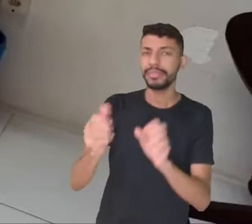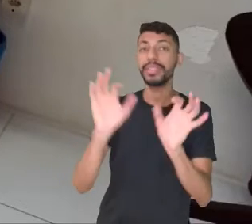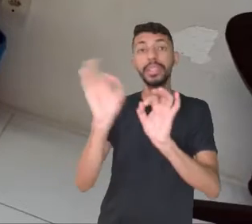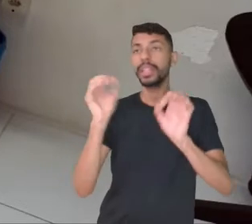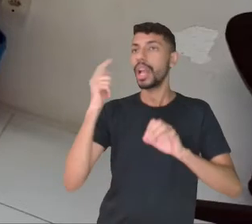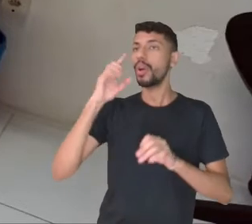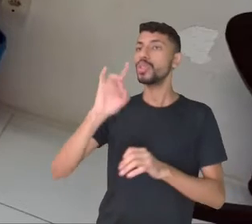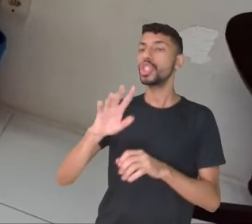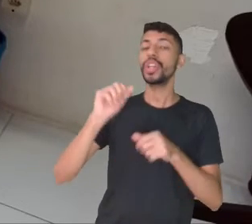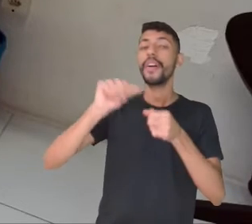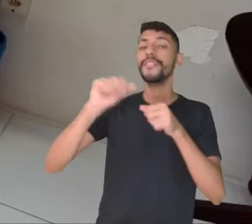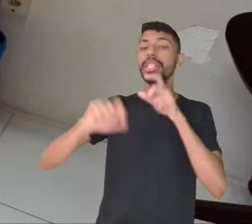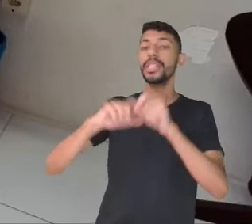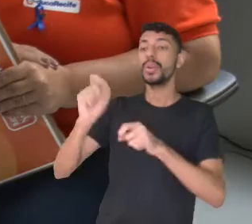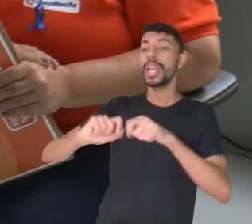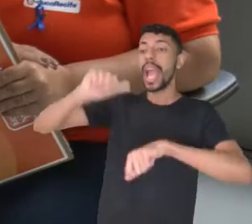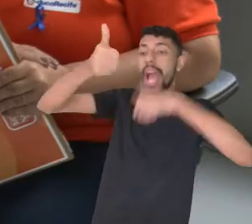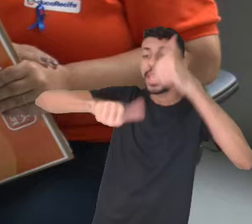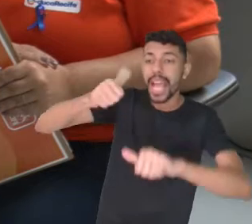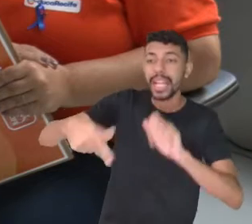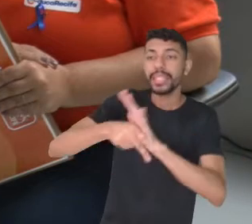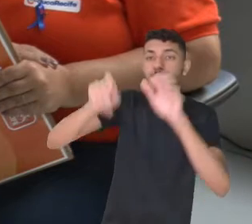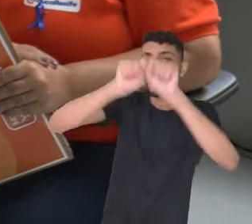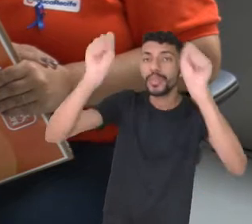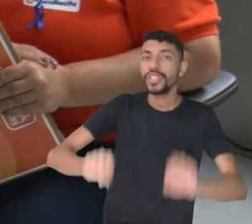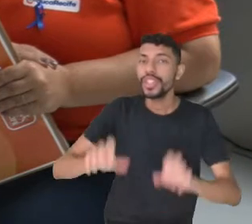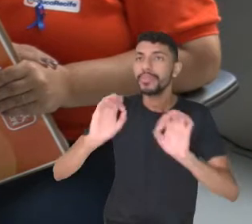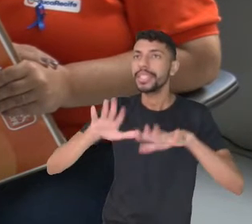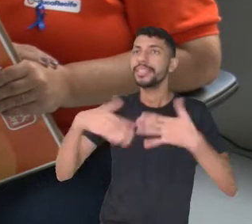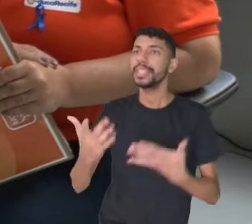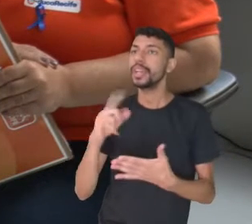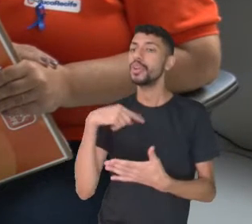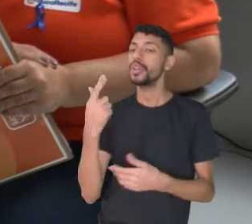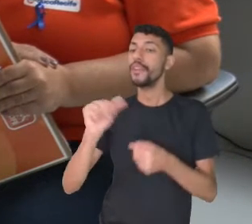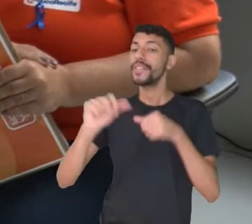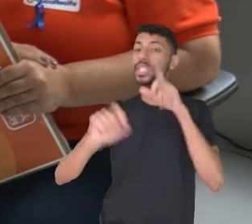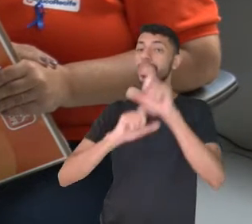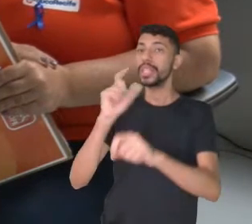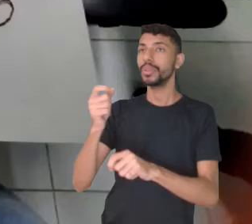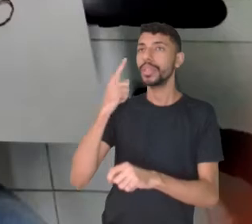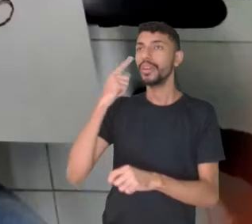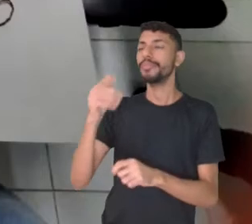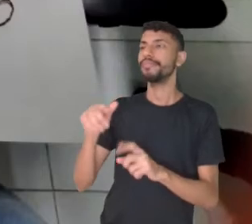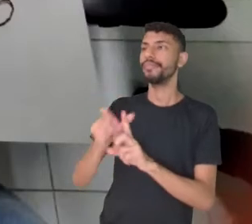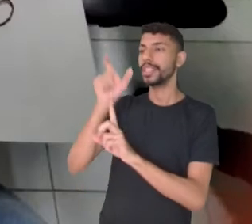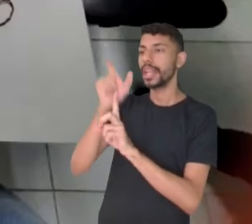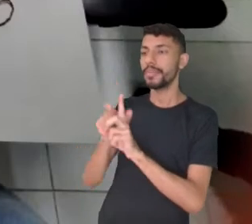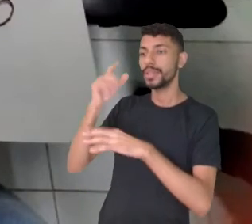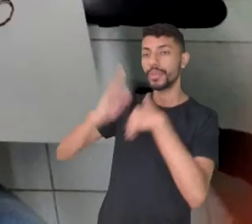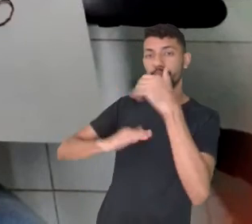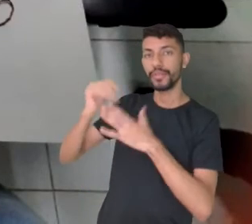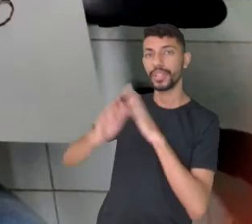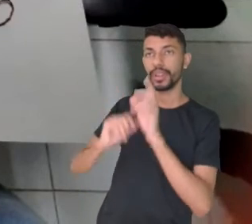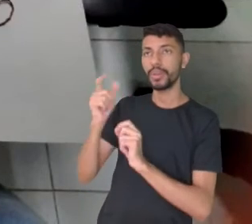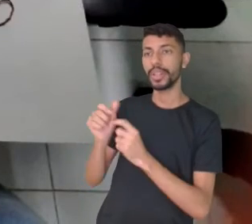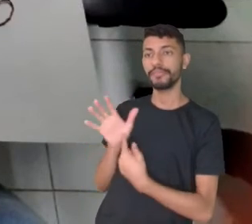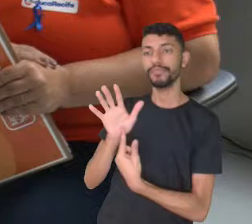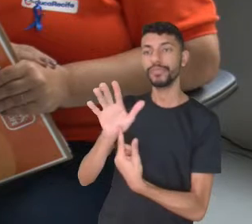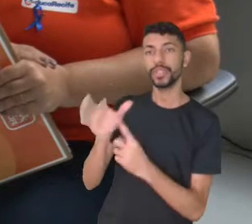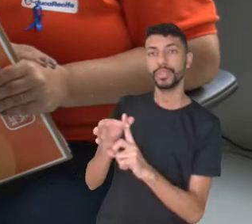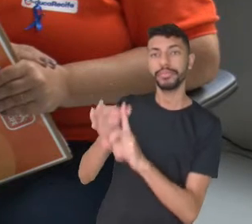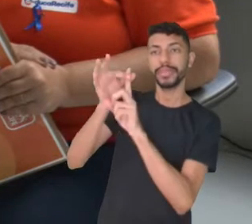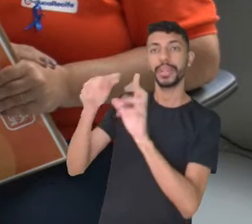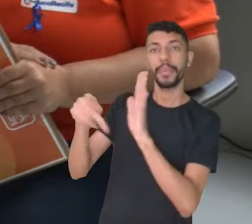errou. Então, no final das contas, o que a gente está fazendo é colocando o profissional numa posição de destaque dentro da sua profissão. Em vez de ele fazer